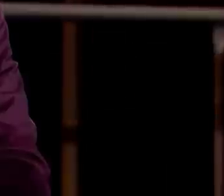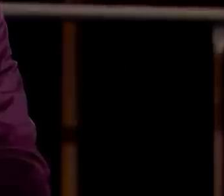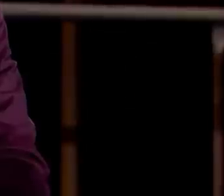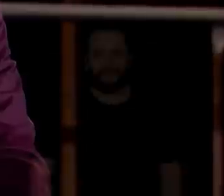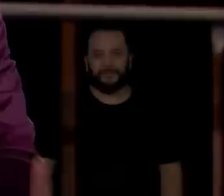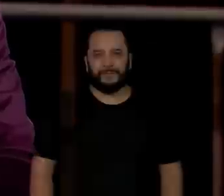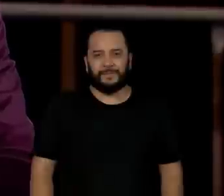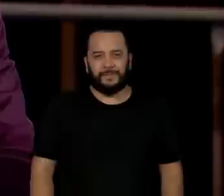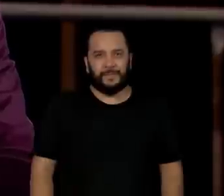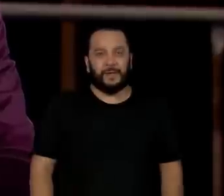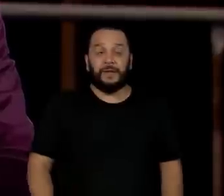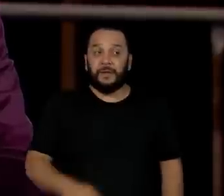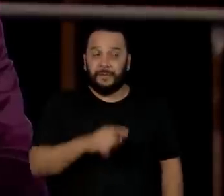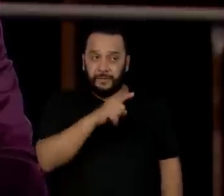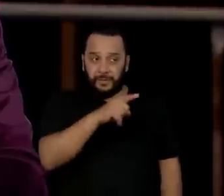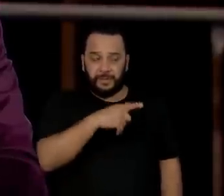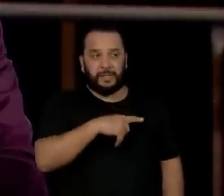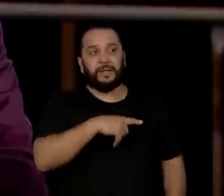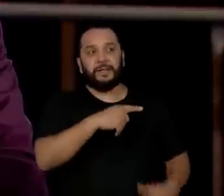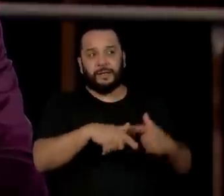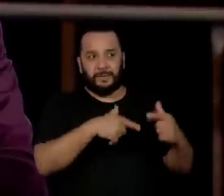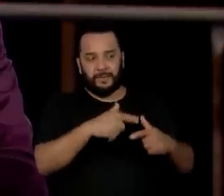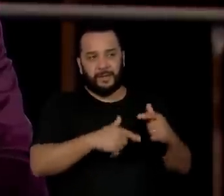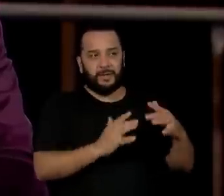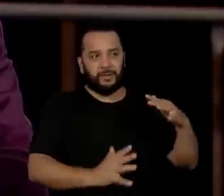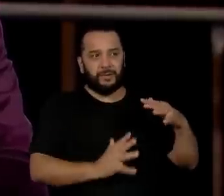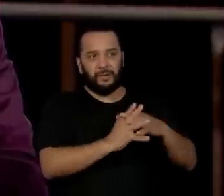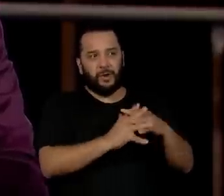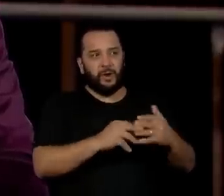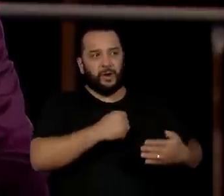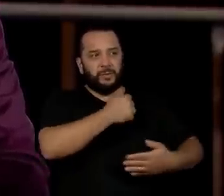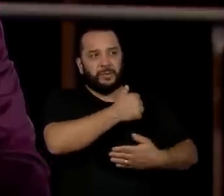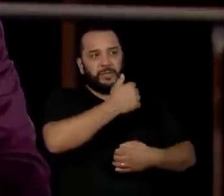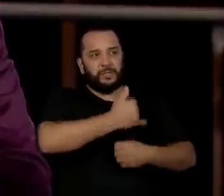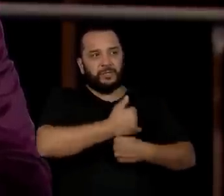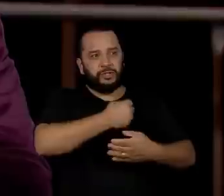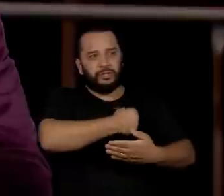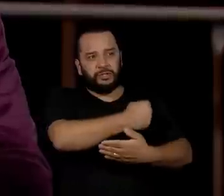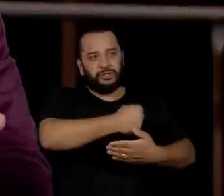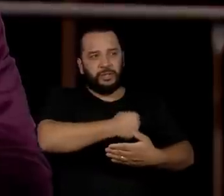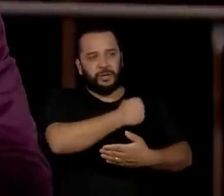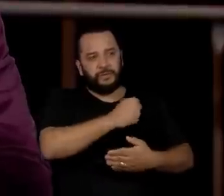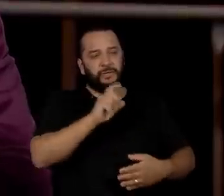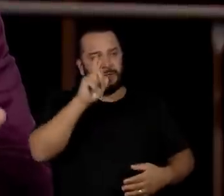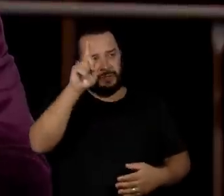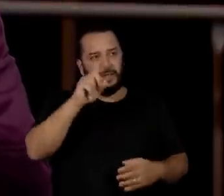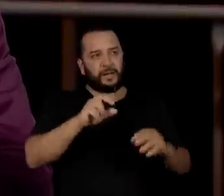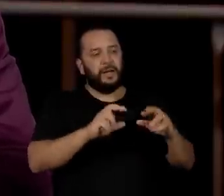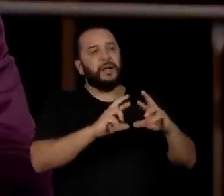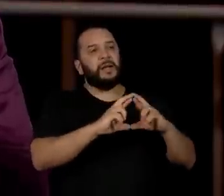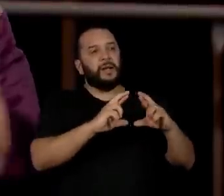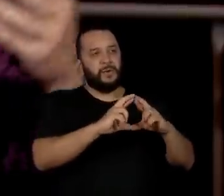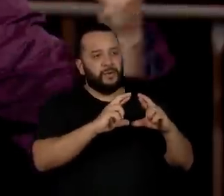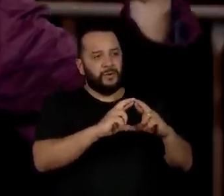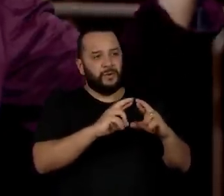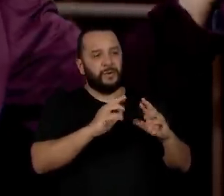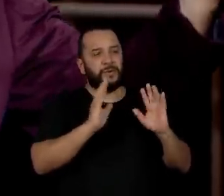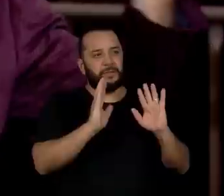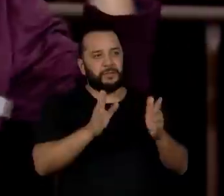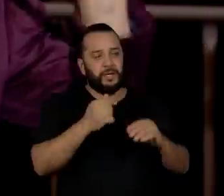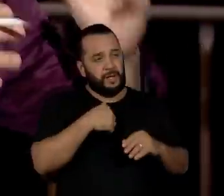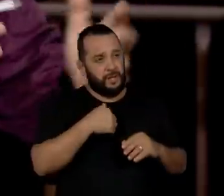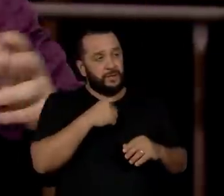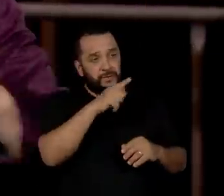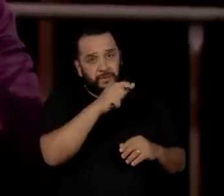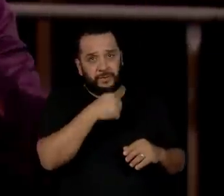você é jurado do Top Chefe na Record e eu percebo que essa tradição gastronômica na televisão aqui vem